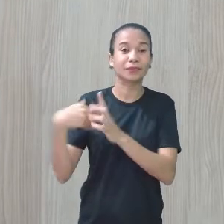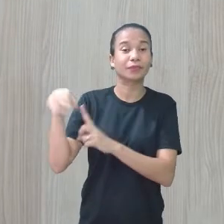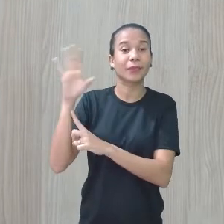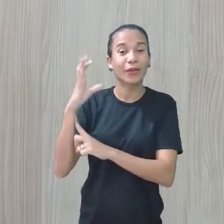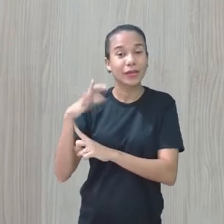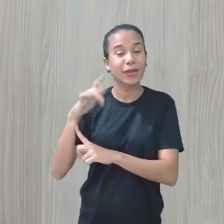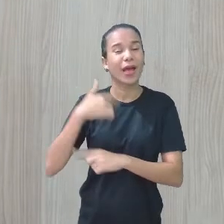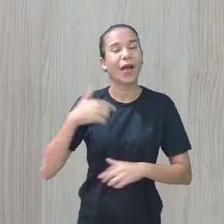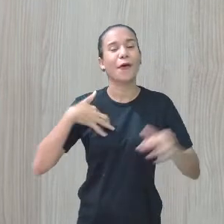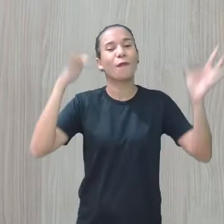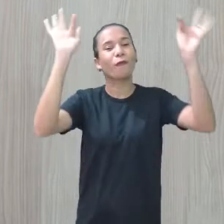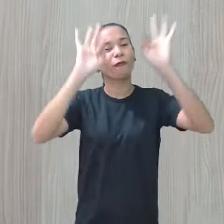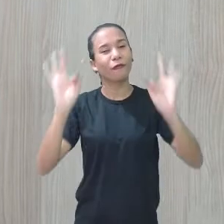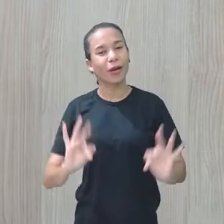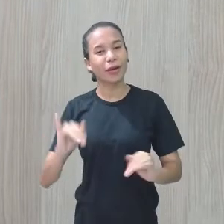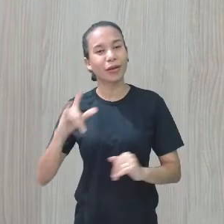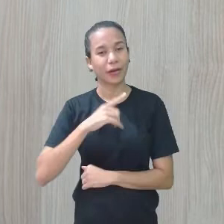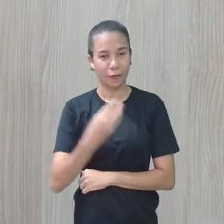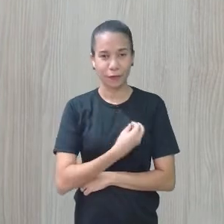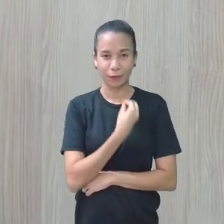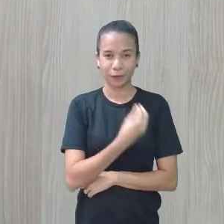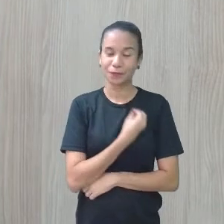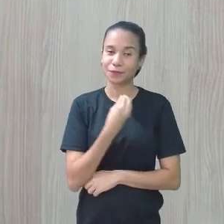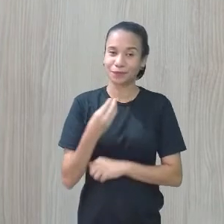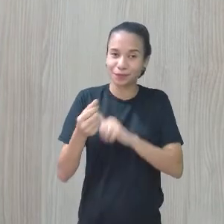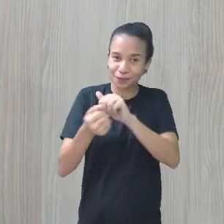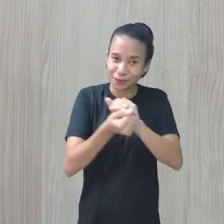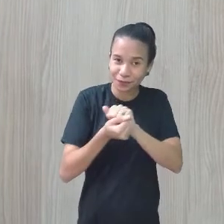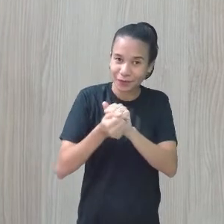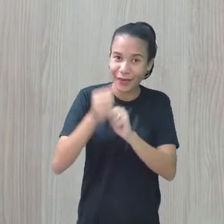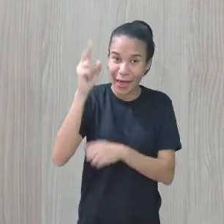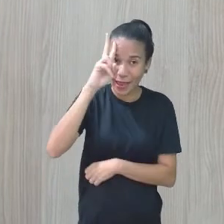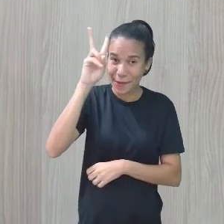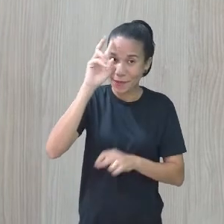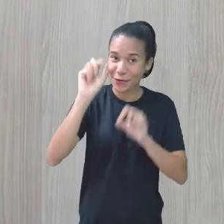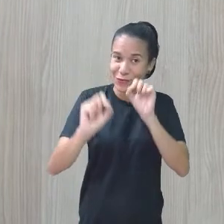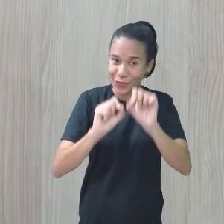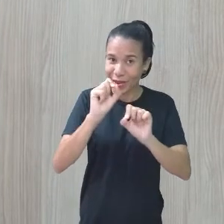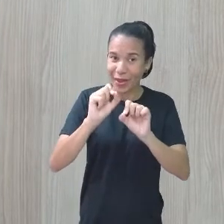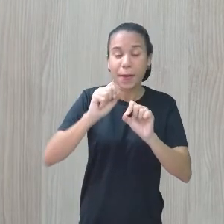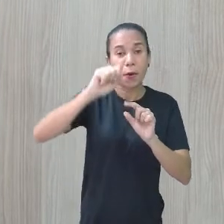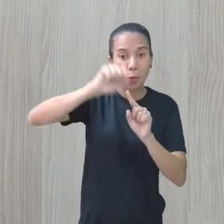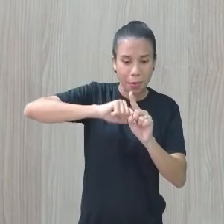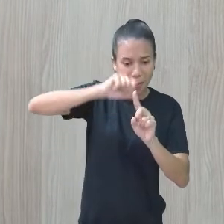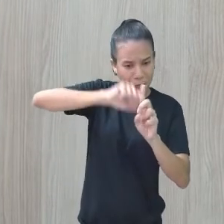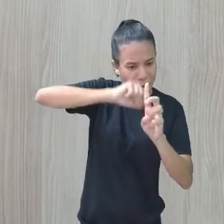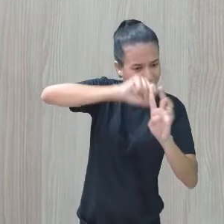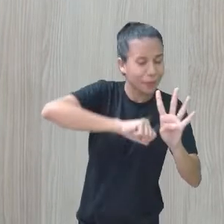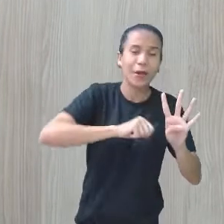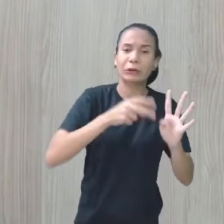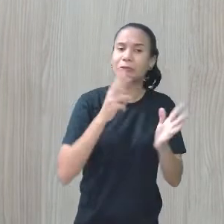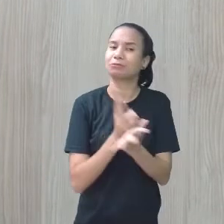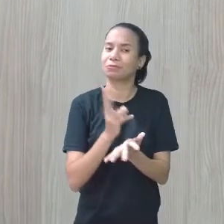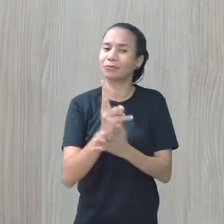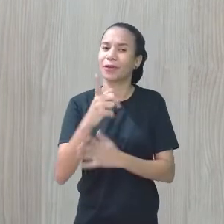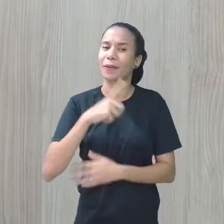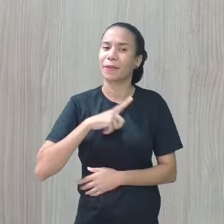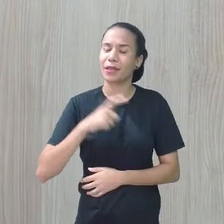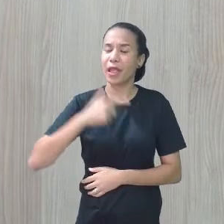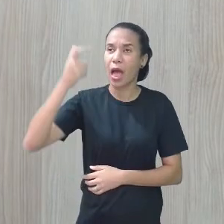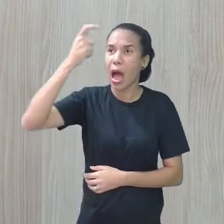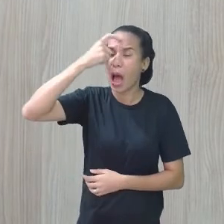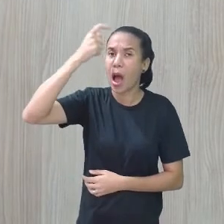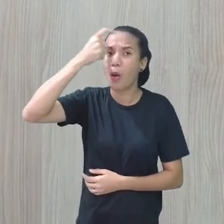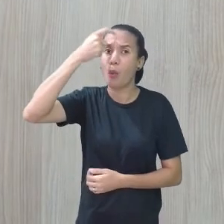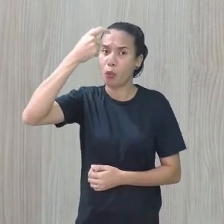ciências. Estou muito feliz por estar aqui com vocês. E lembrando a vocês, todo mês nós vamos trazer para vocês a